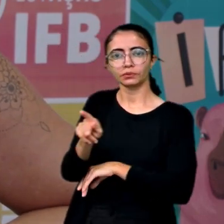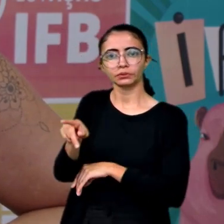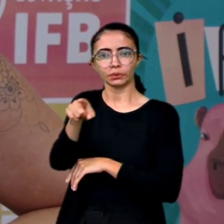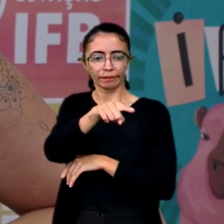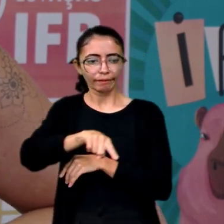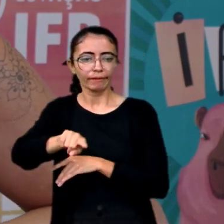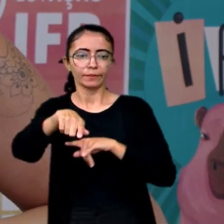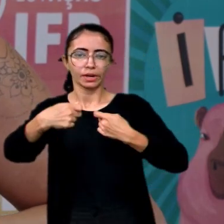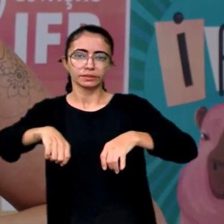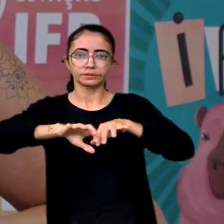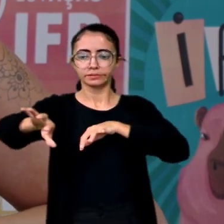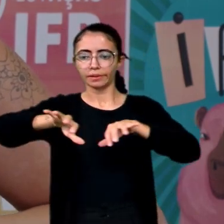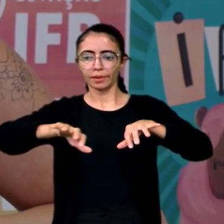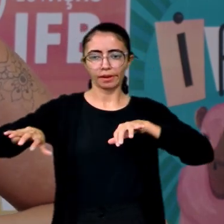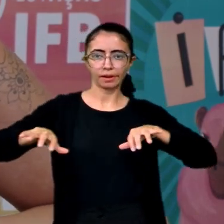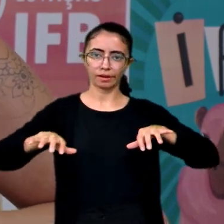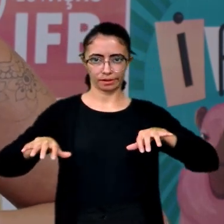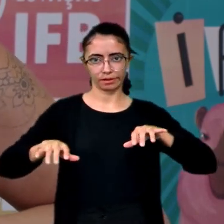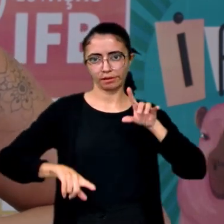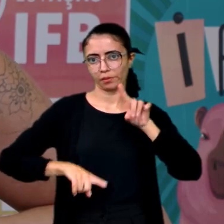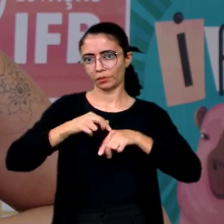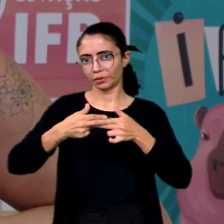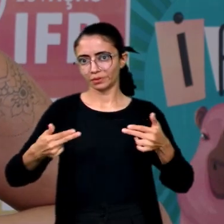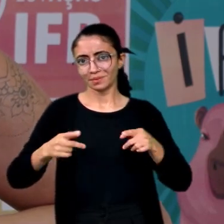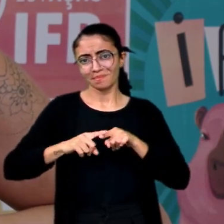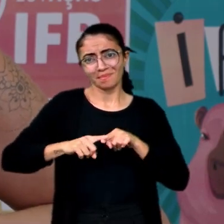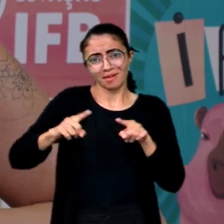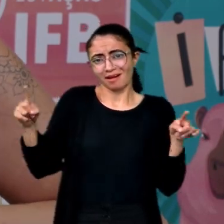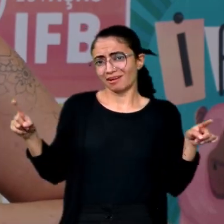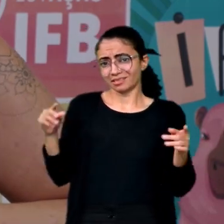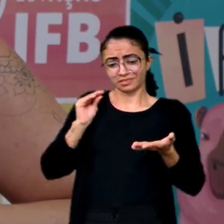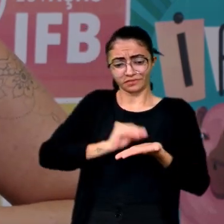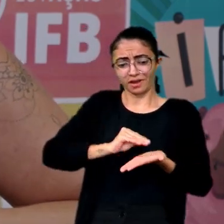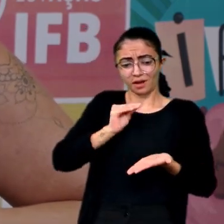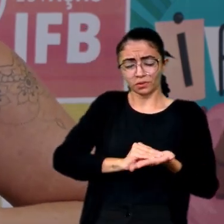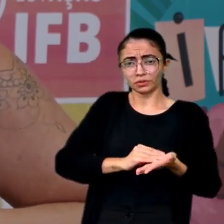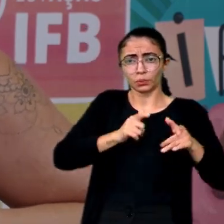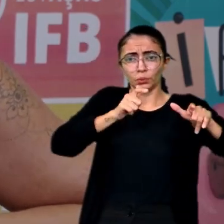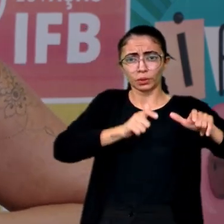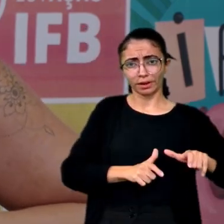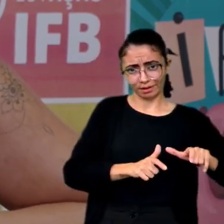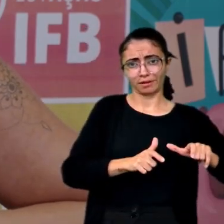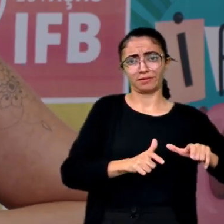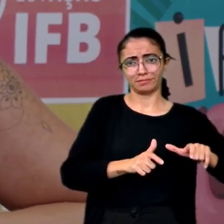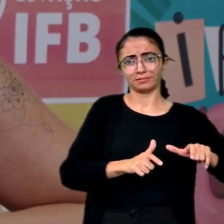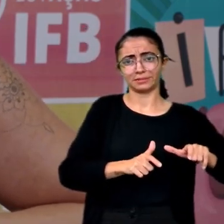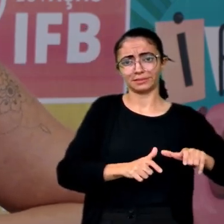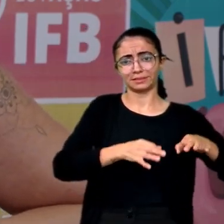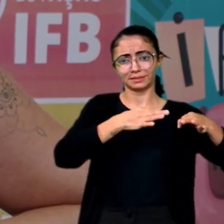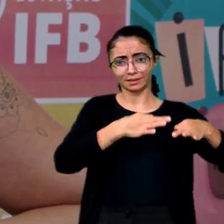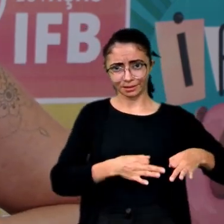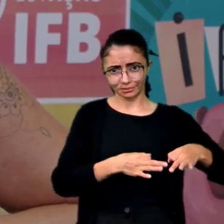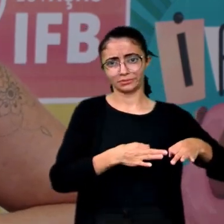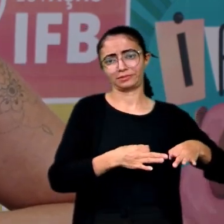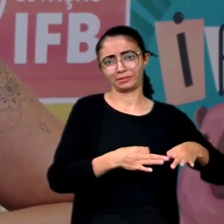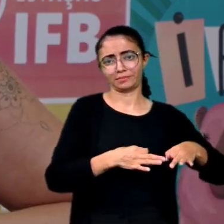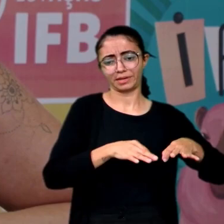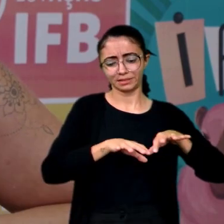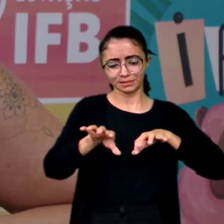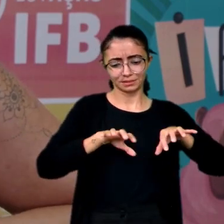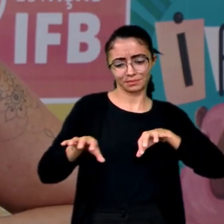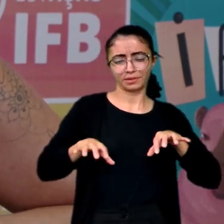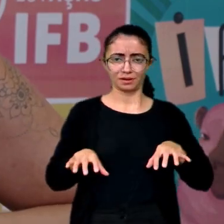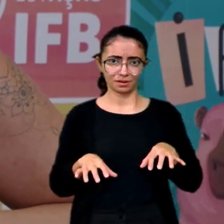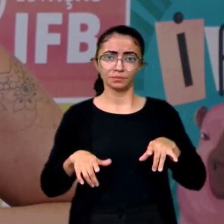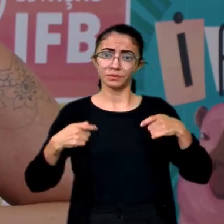o resíduo, sendo que eu não tenho o residuário. Né? Olha, aqui você vai colocar tal coisa, aqui você vai colocar tal coisa. Então, ele tem que